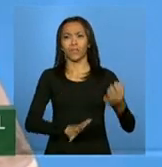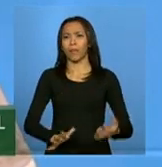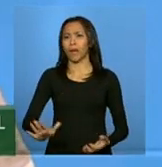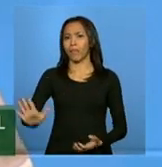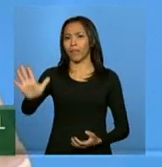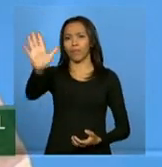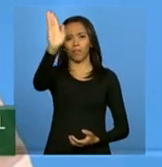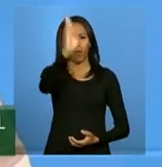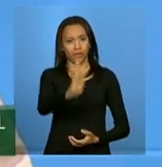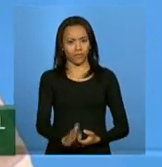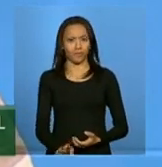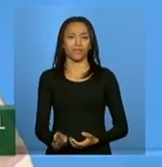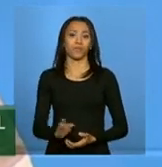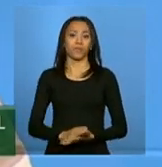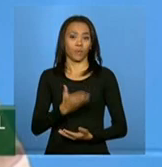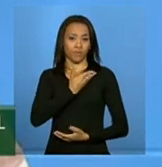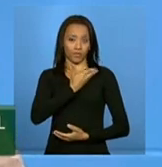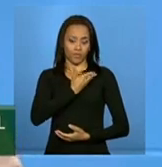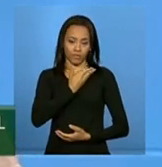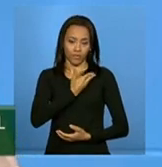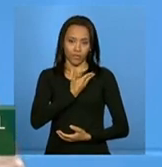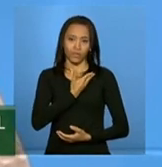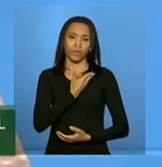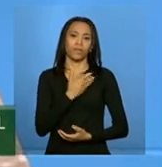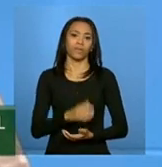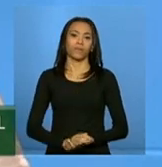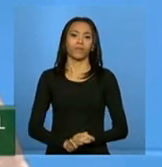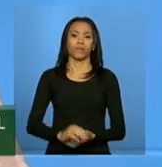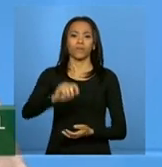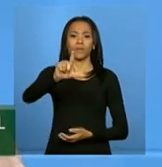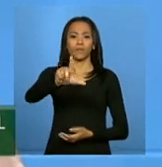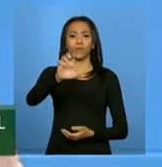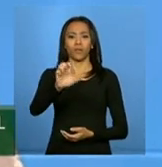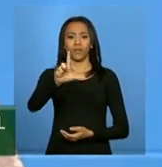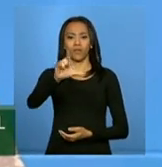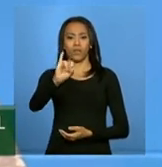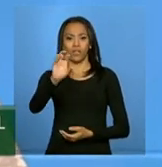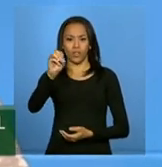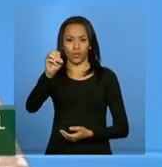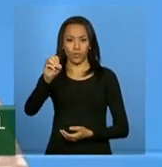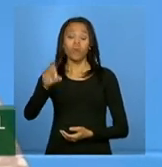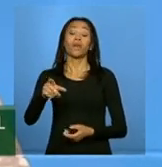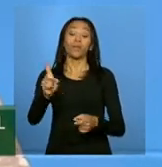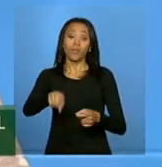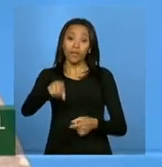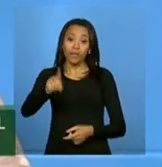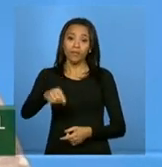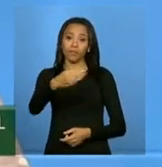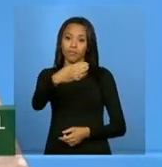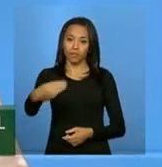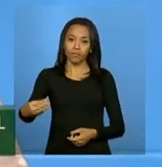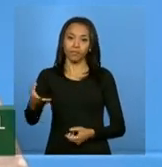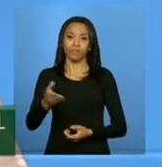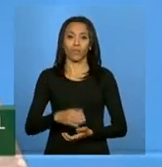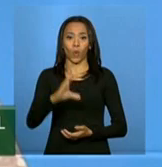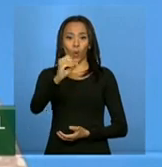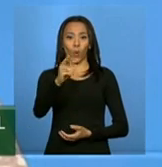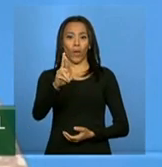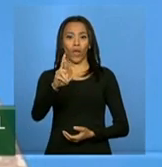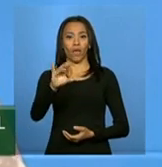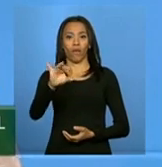com o meu querido colega e irmão, Lélio, que agora é o ministro Lélio Bentes Correia.